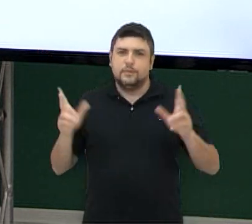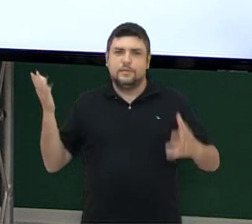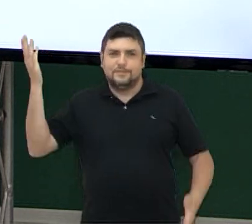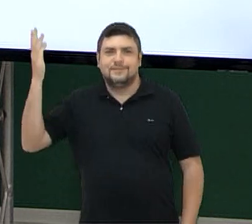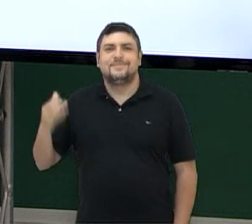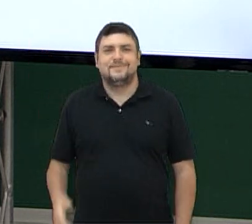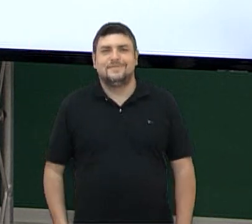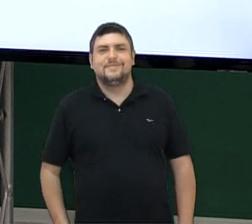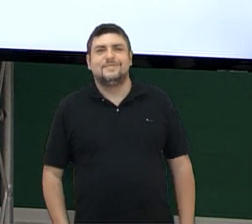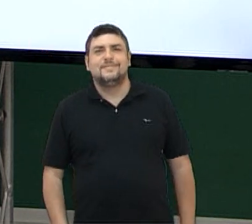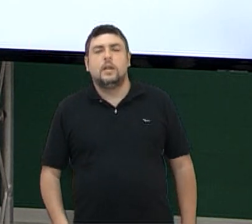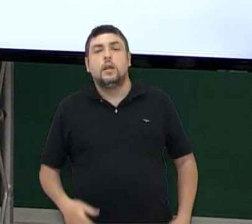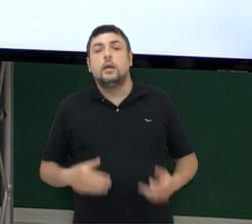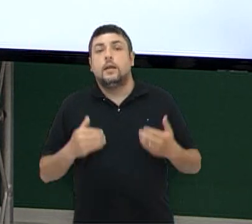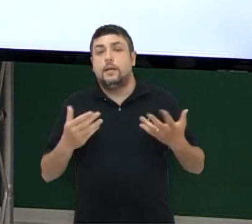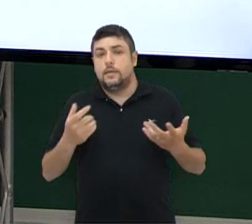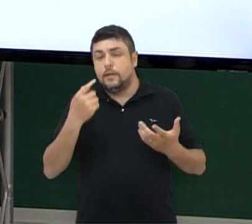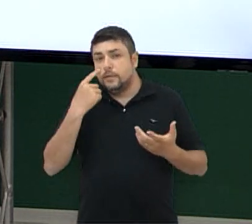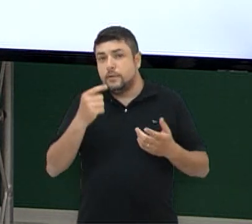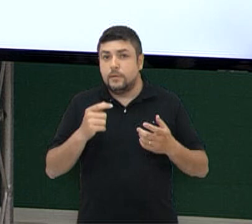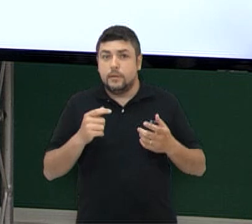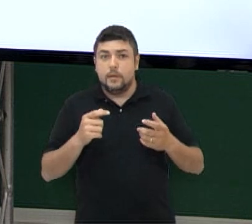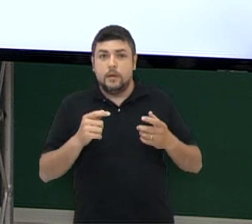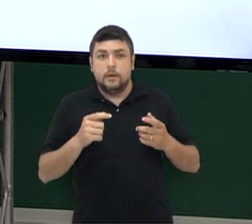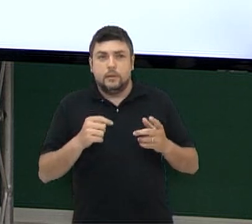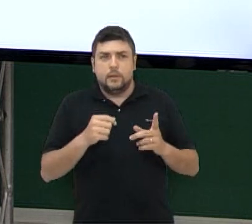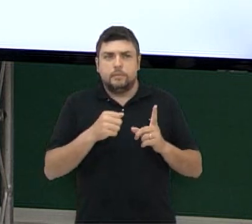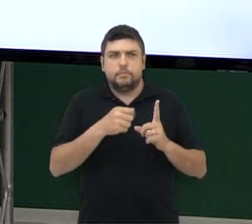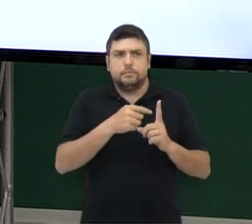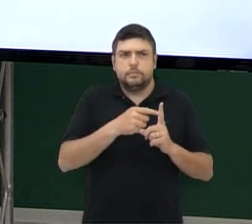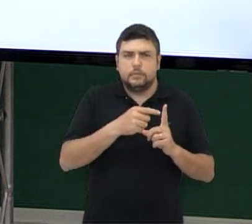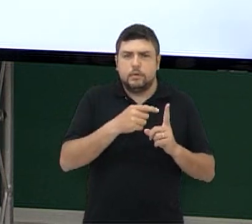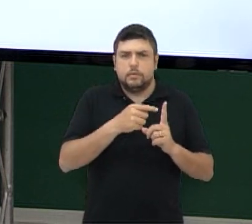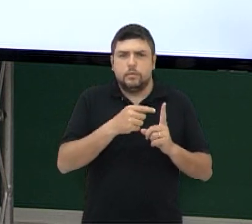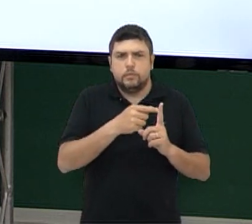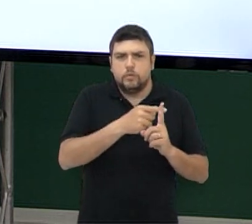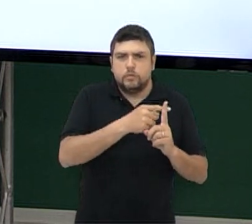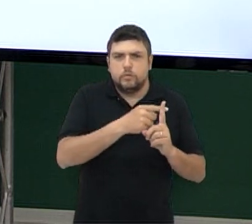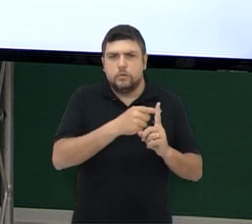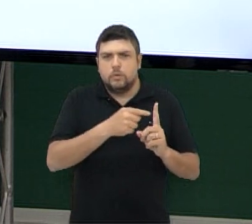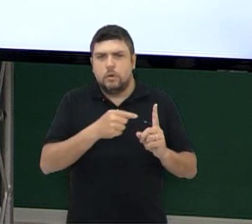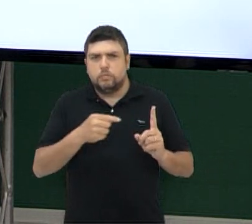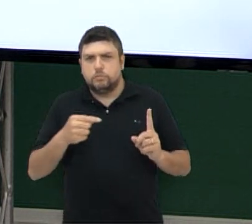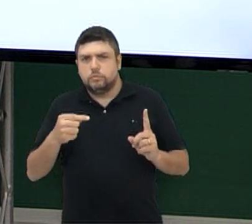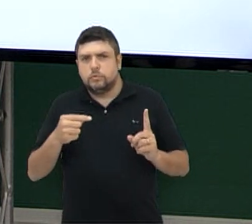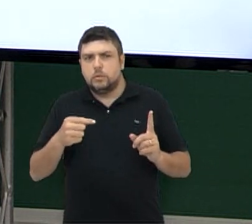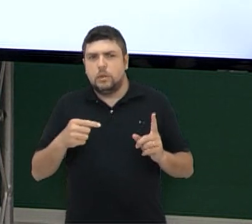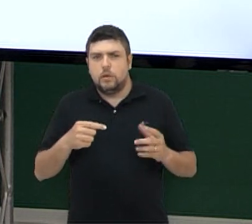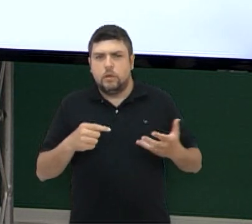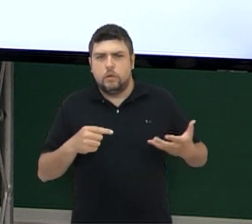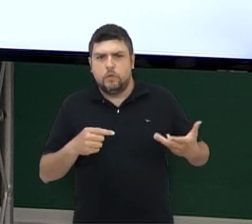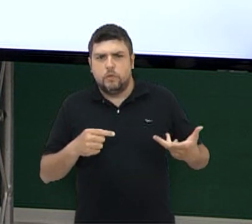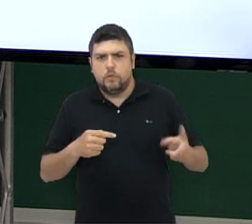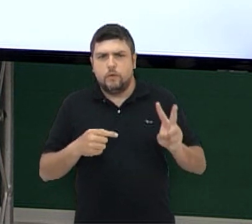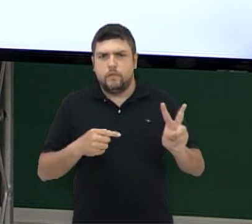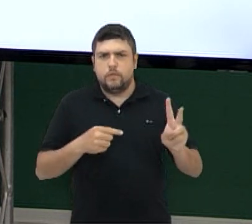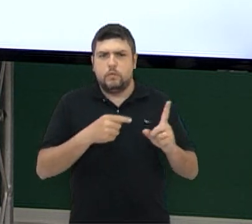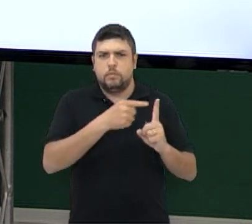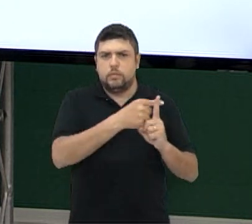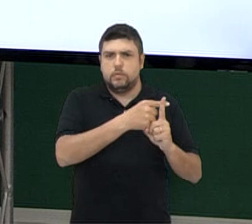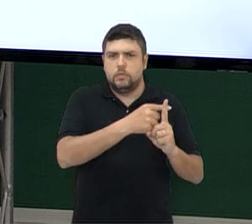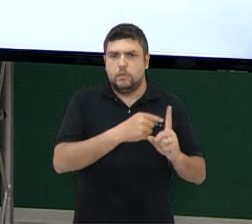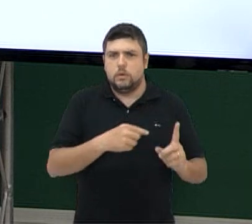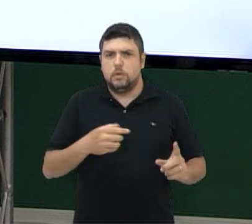Então, misturando esse sinal com esse sinal, vai dar esse. Ou seja, velocidade positiva com aceleração